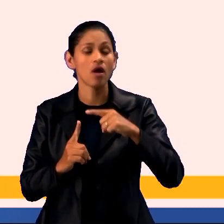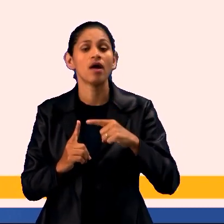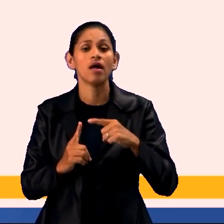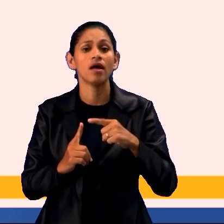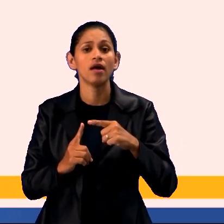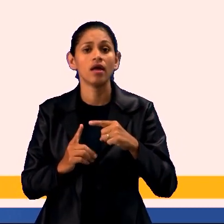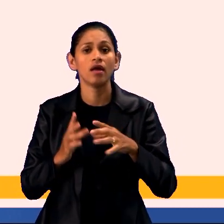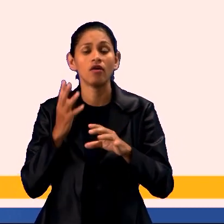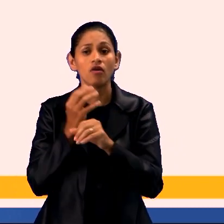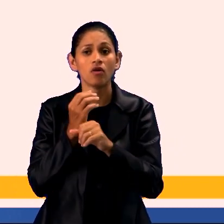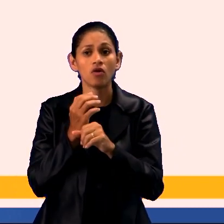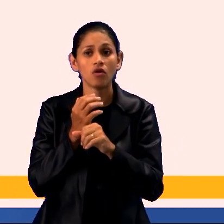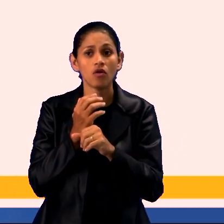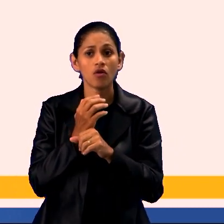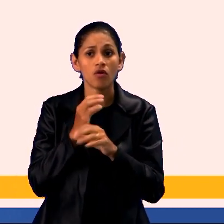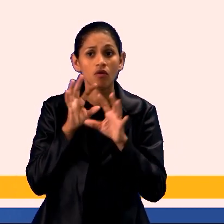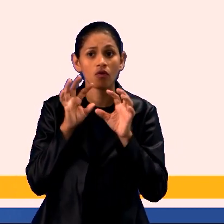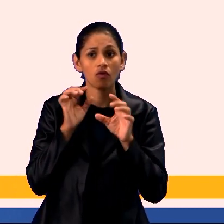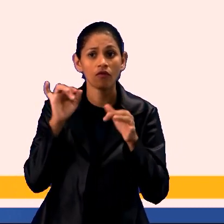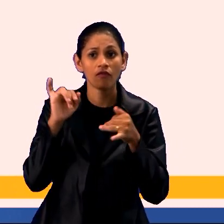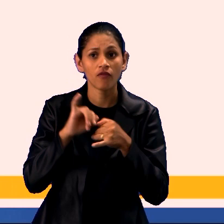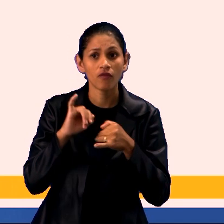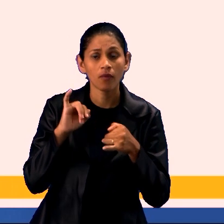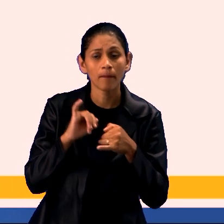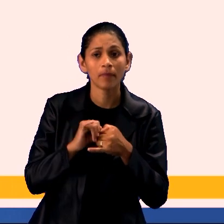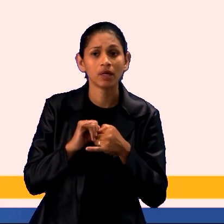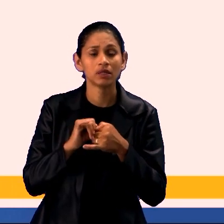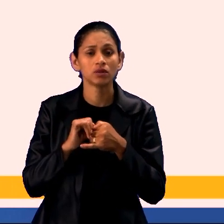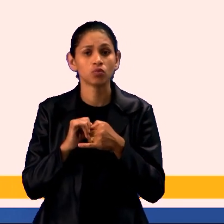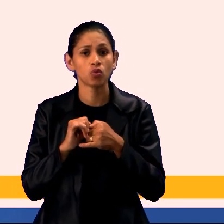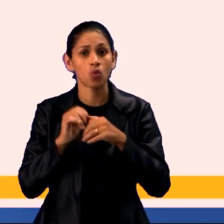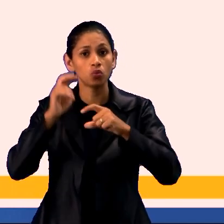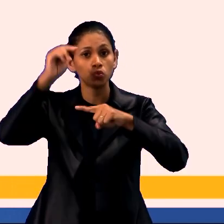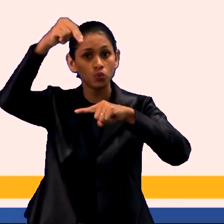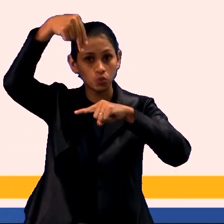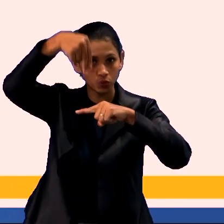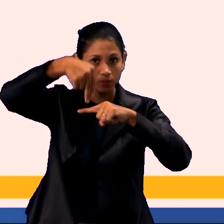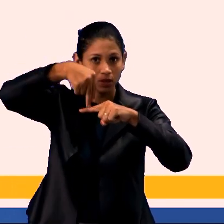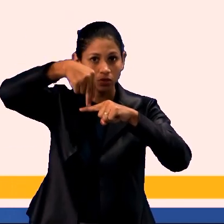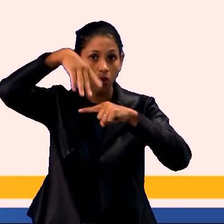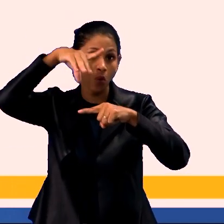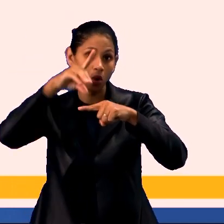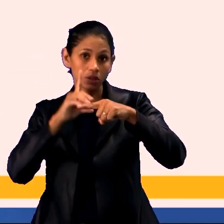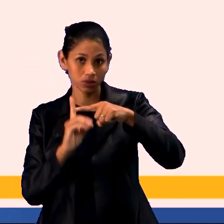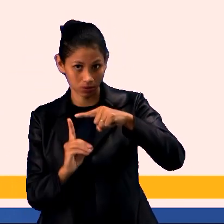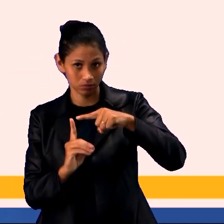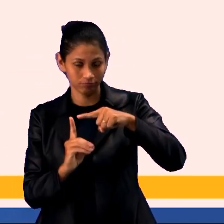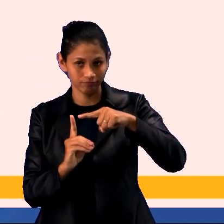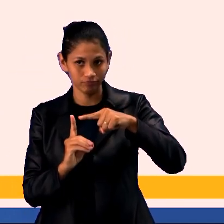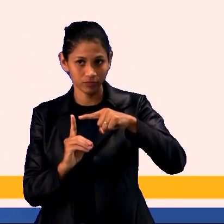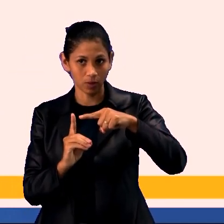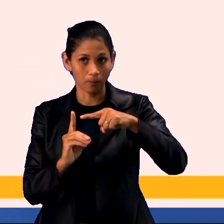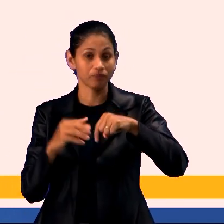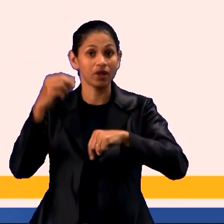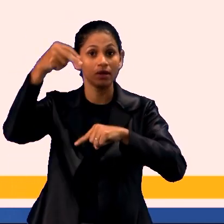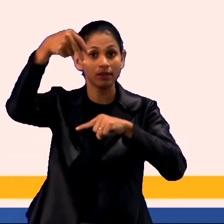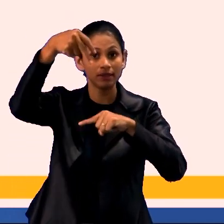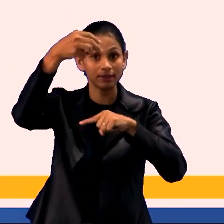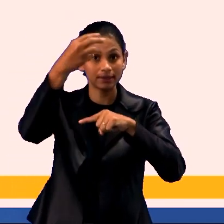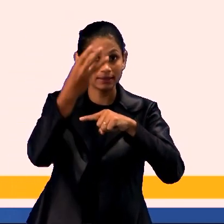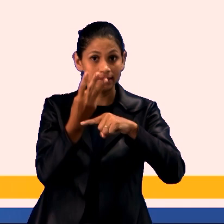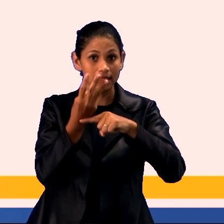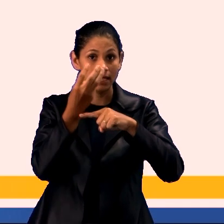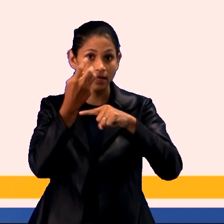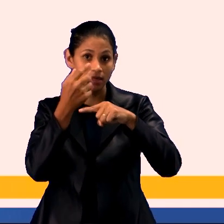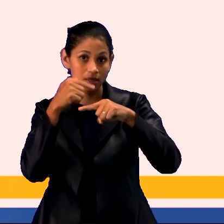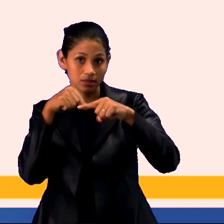em cima, e o denominador que fica embaixo. Então, nessa primeira fração, 3 sétimos, o numerador é o 3 e o denominador